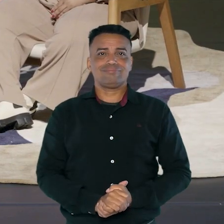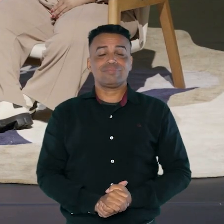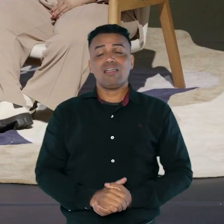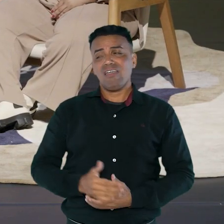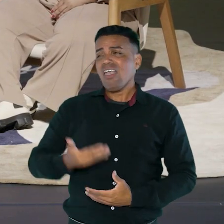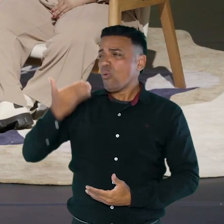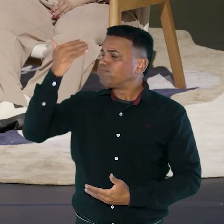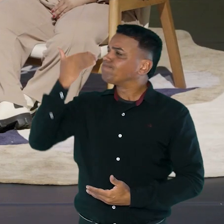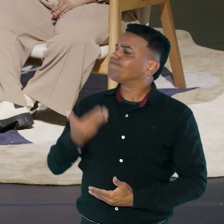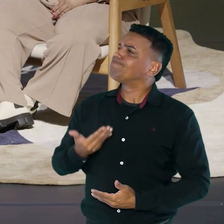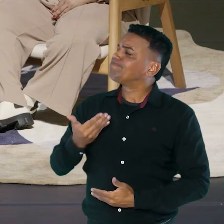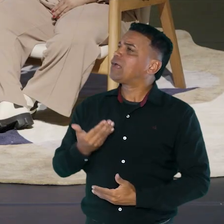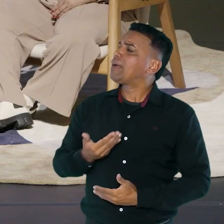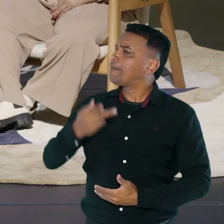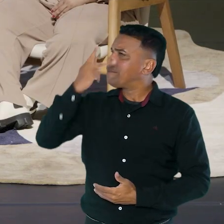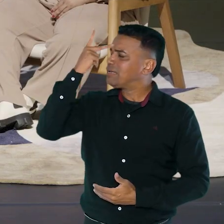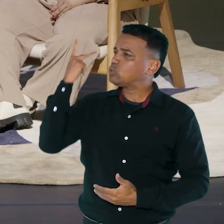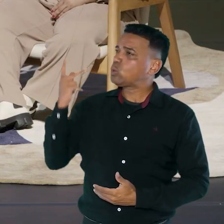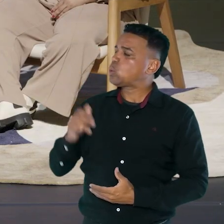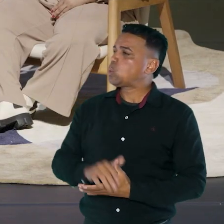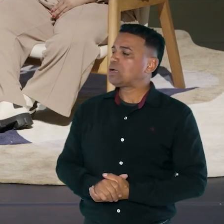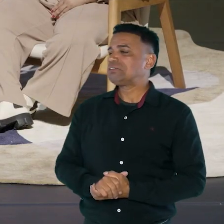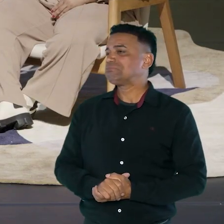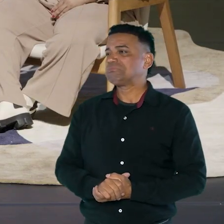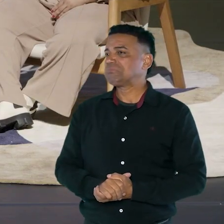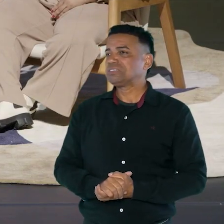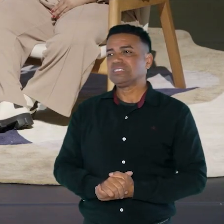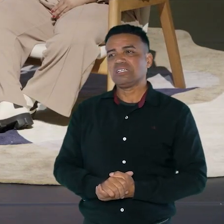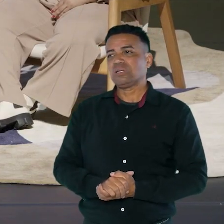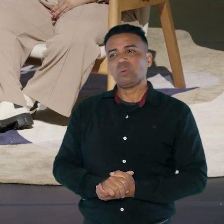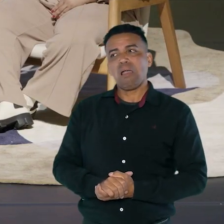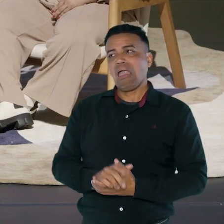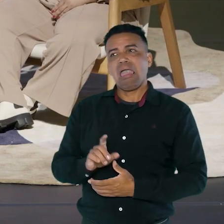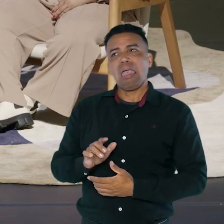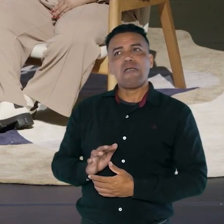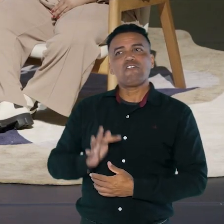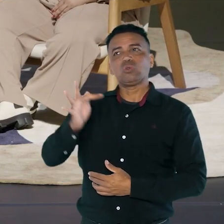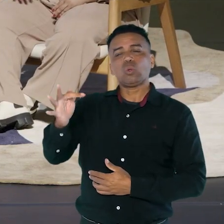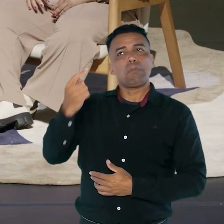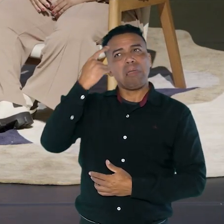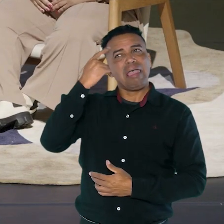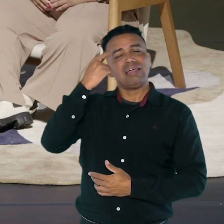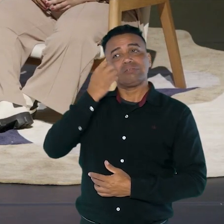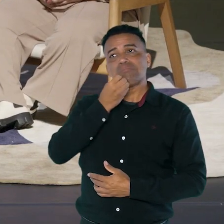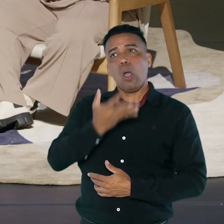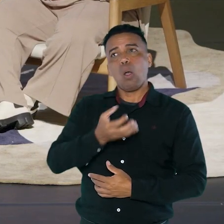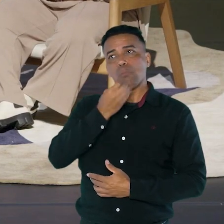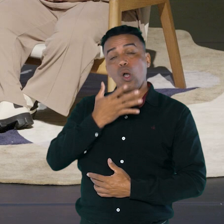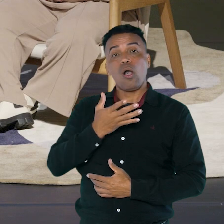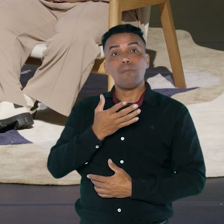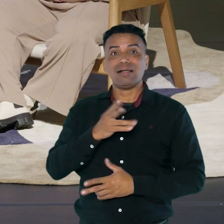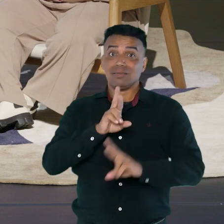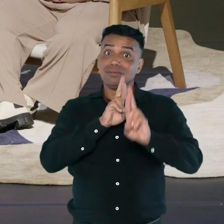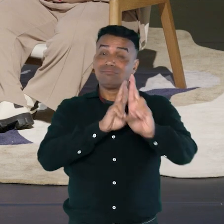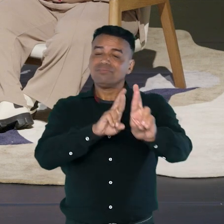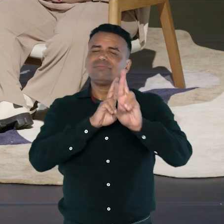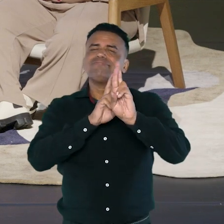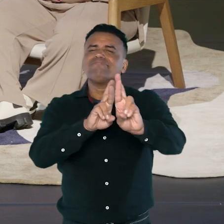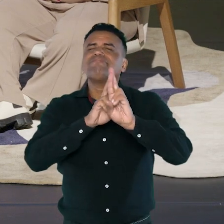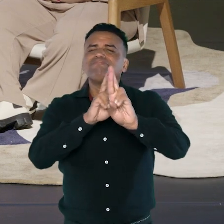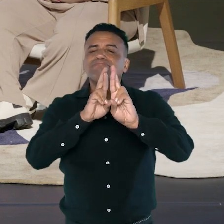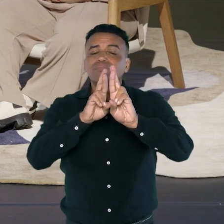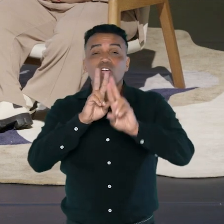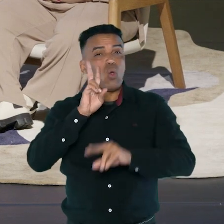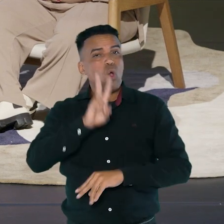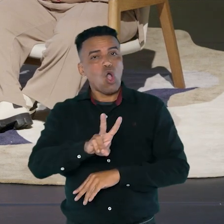Eu sou um cara que eu não sou otimista, mas eu sou um cara esperançoso. Eu olho para o